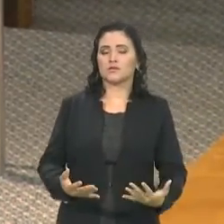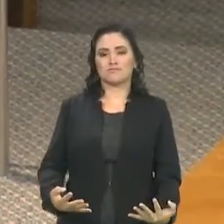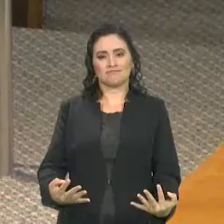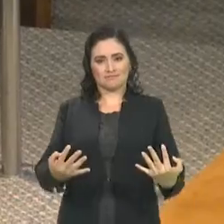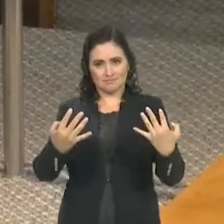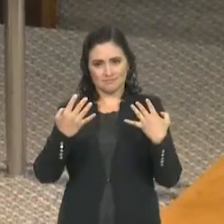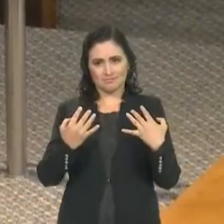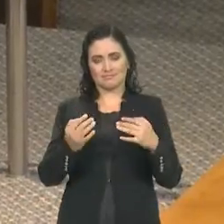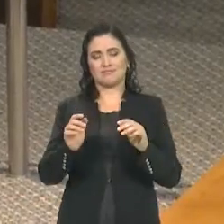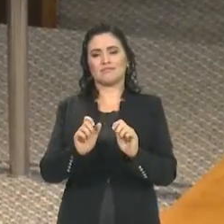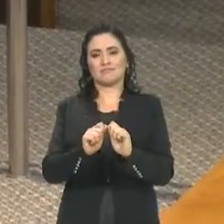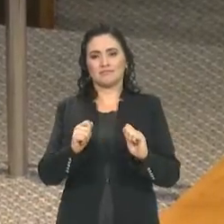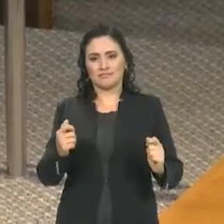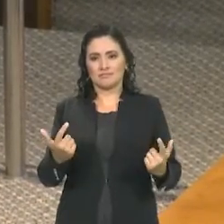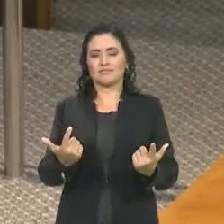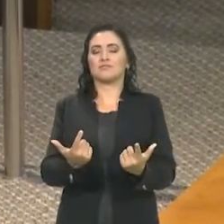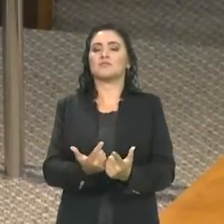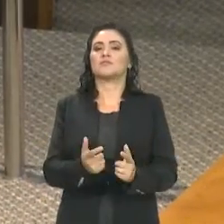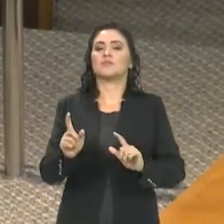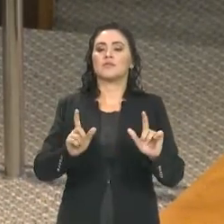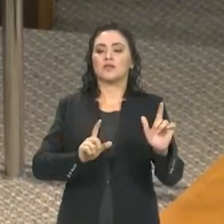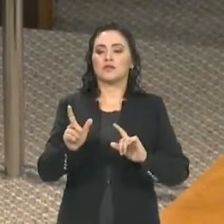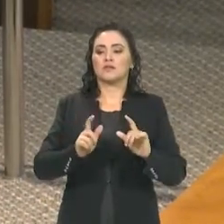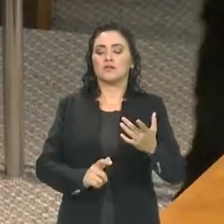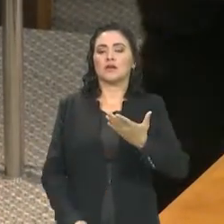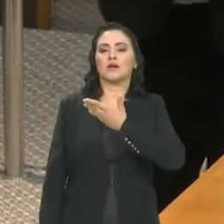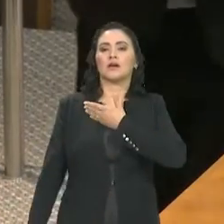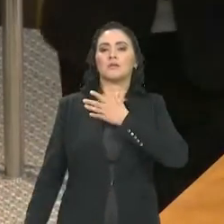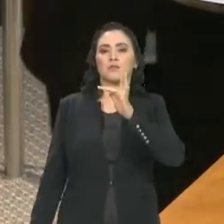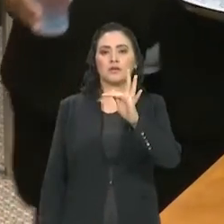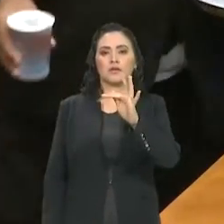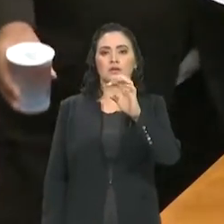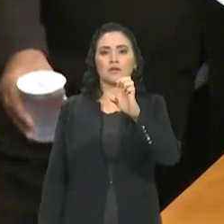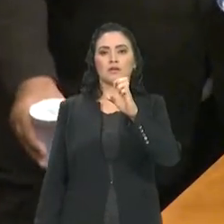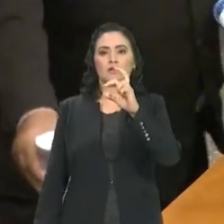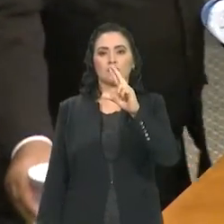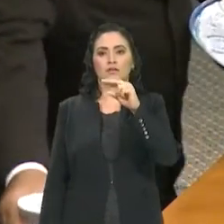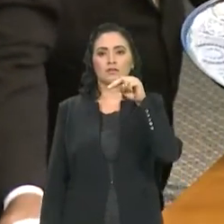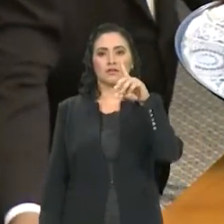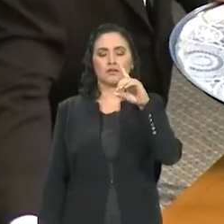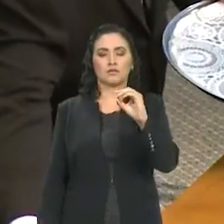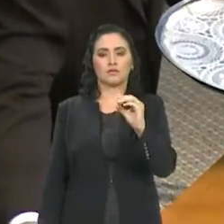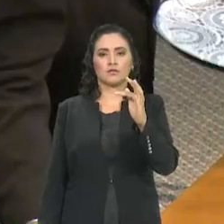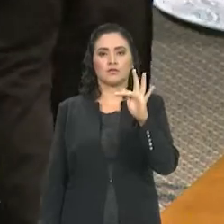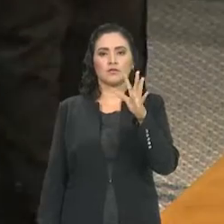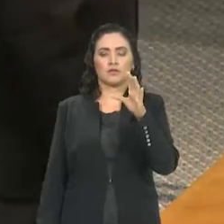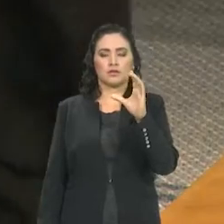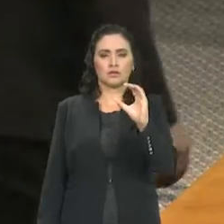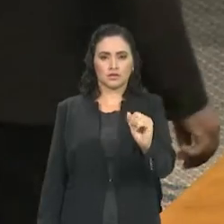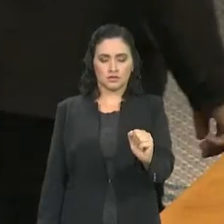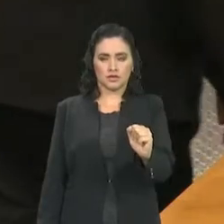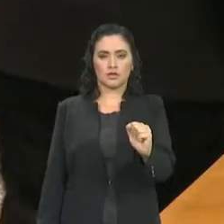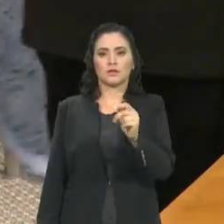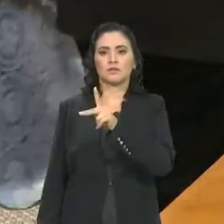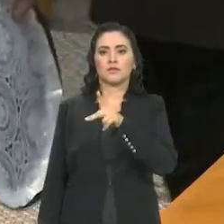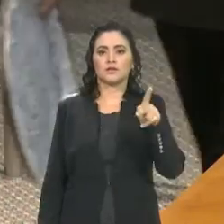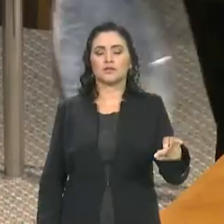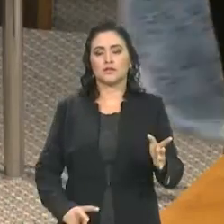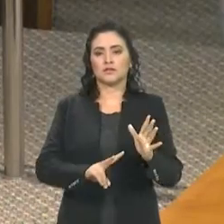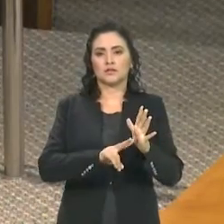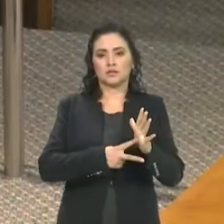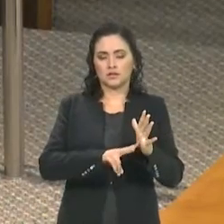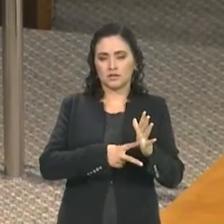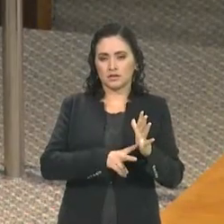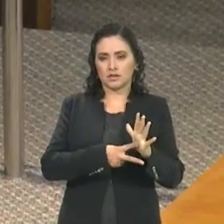Maranhão, nosso amigo Fernando França, que é o presidente do Sindicato dos Condutores de Ambulância do Estado do Maranhão, nosso amigo